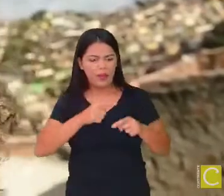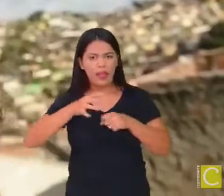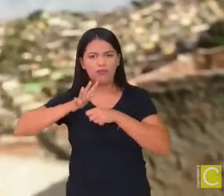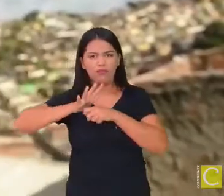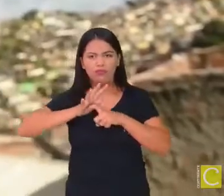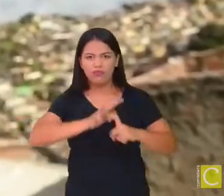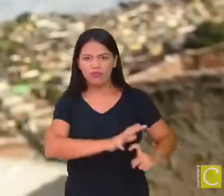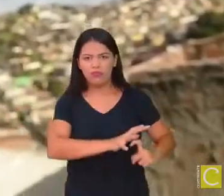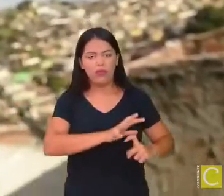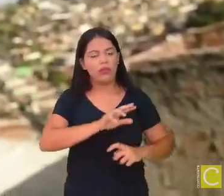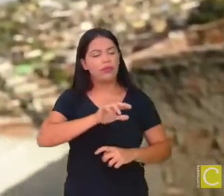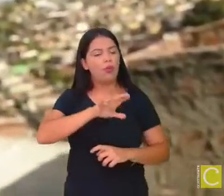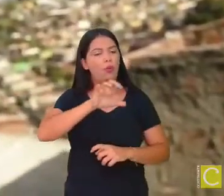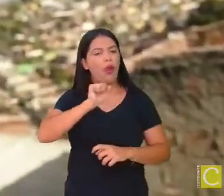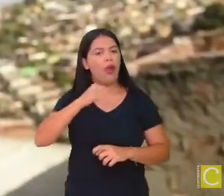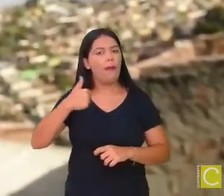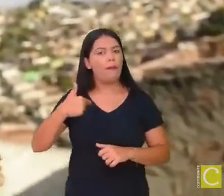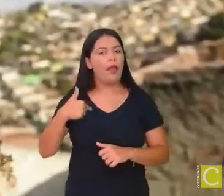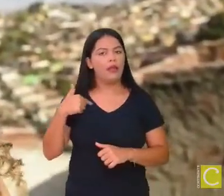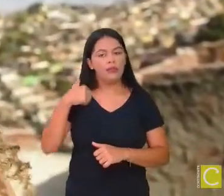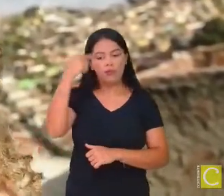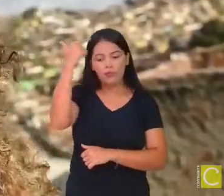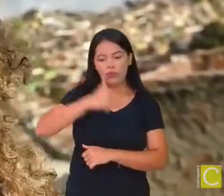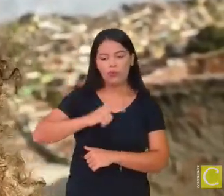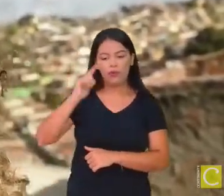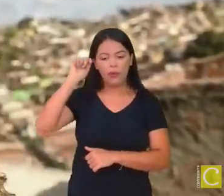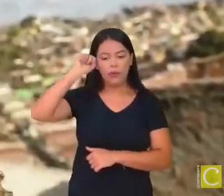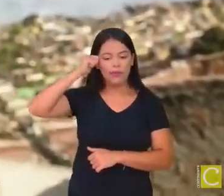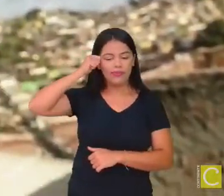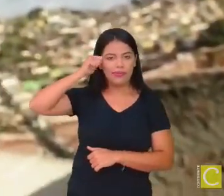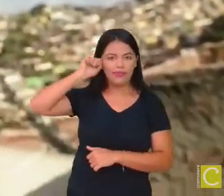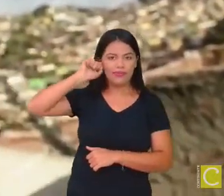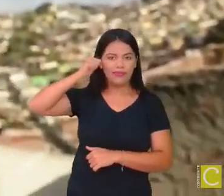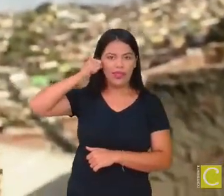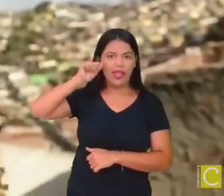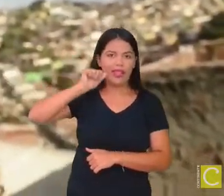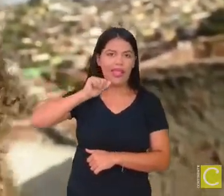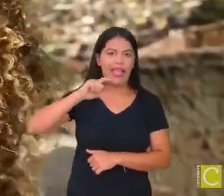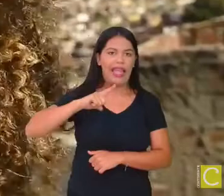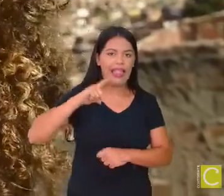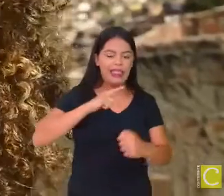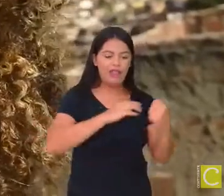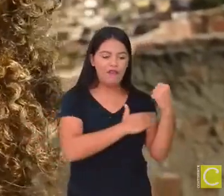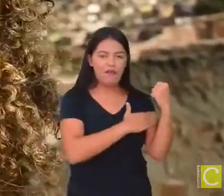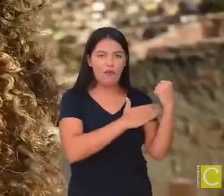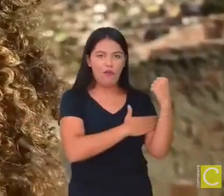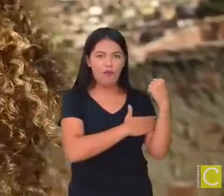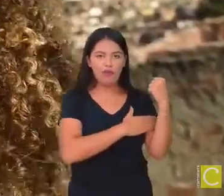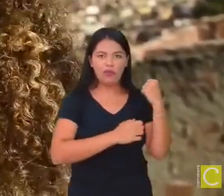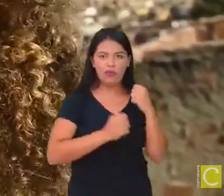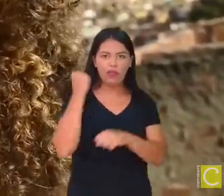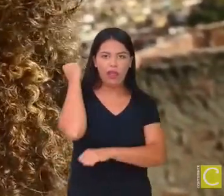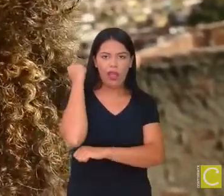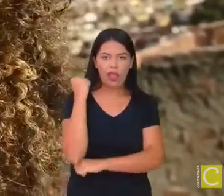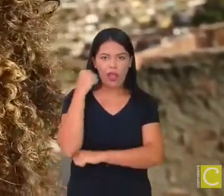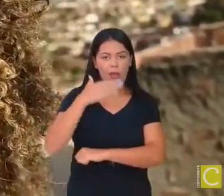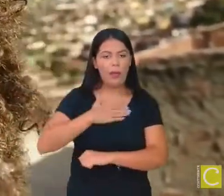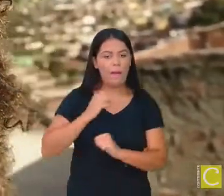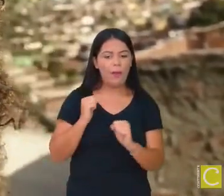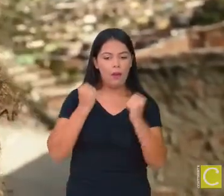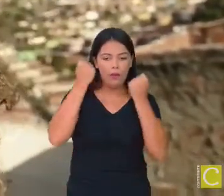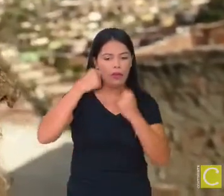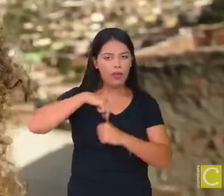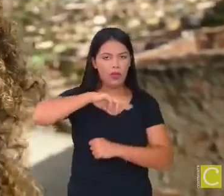invisibilizada. Ser mulher negra é ter força. É o meu poder, não a minha